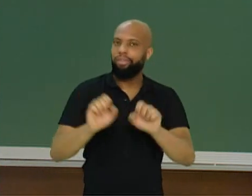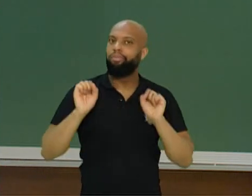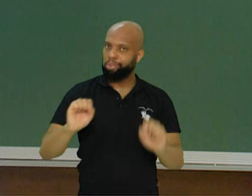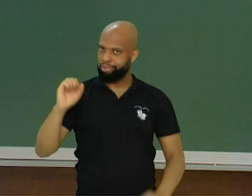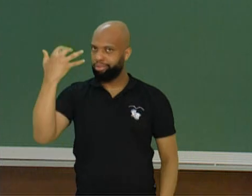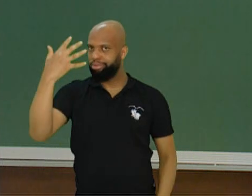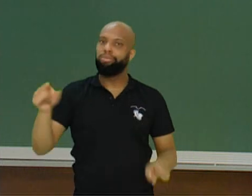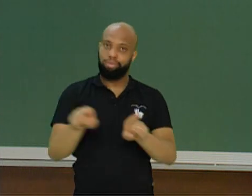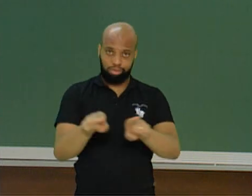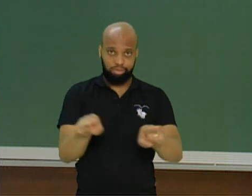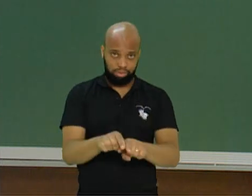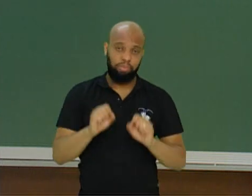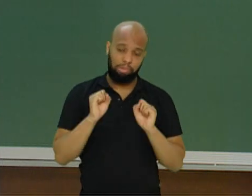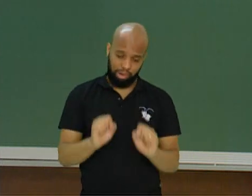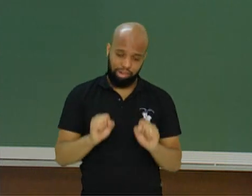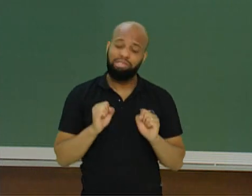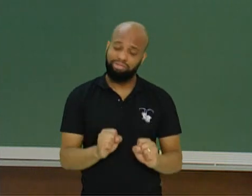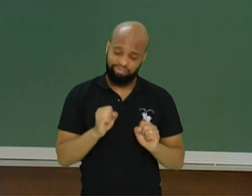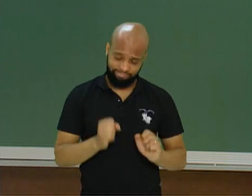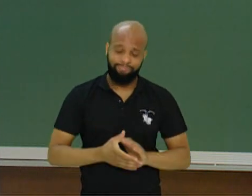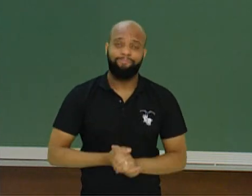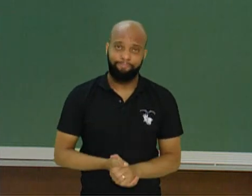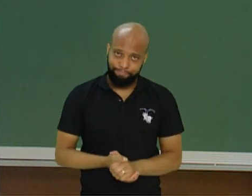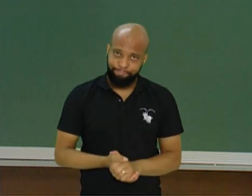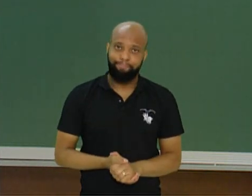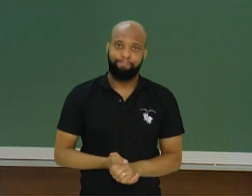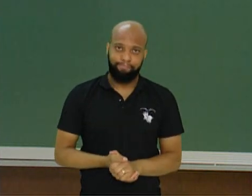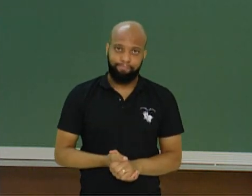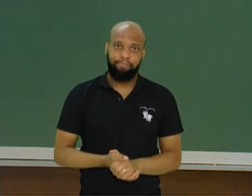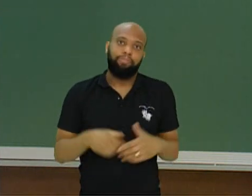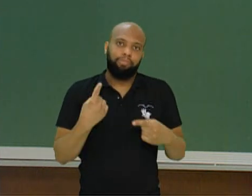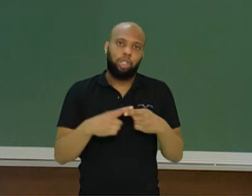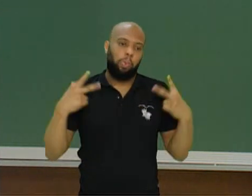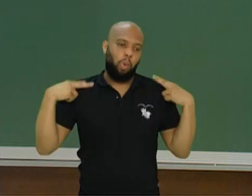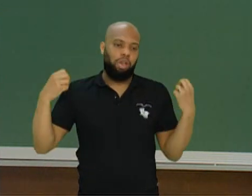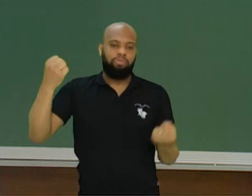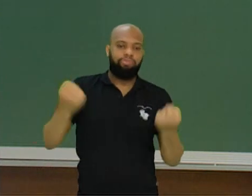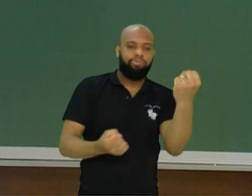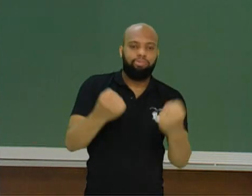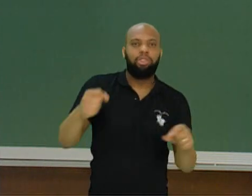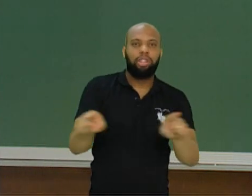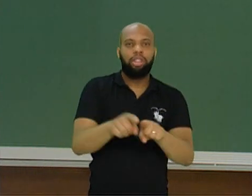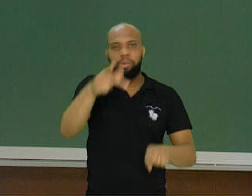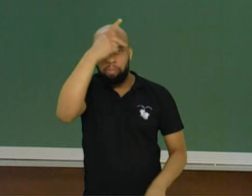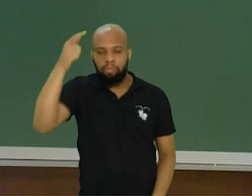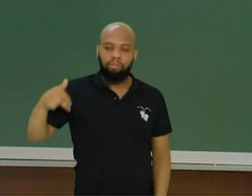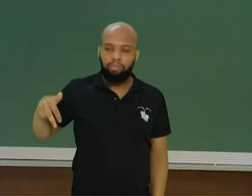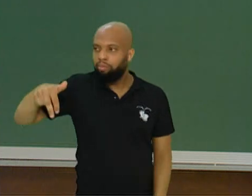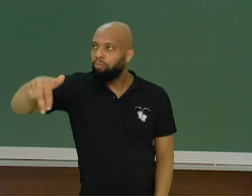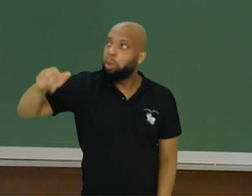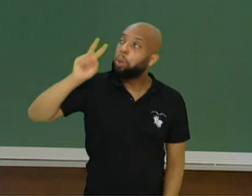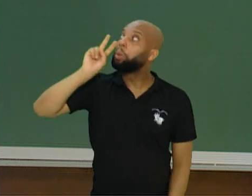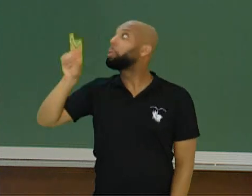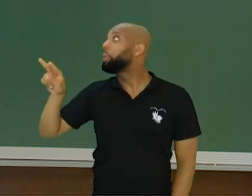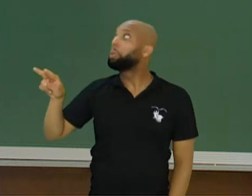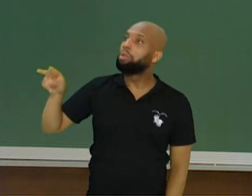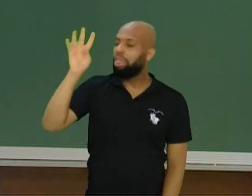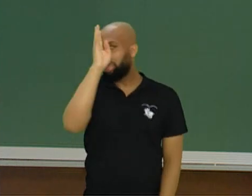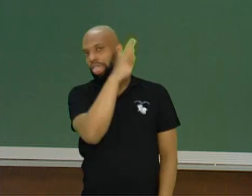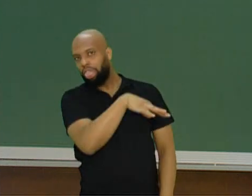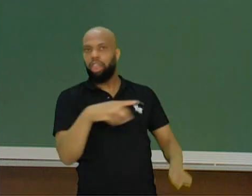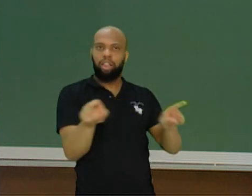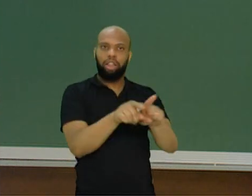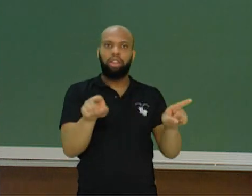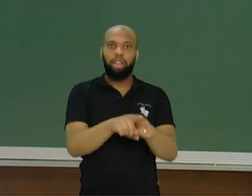venha gerar acidentes ali naquele local, né? Os motoristas ou os pedestres, também compromete a sinalização